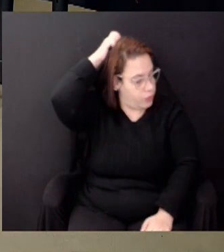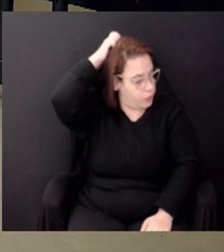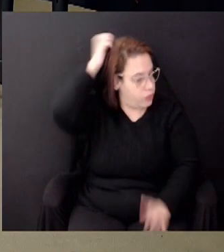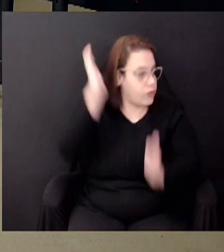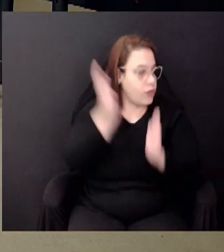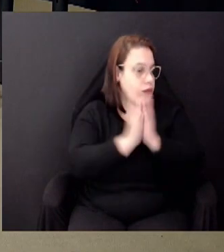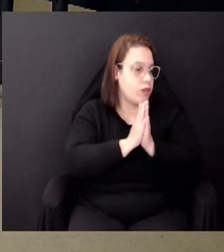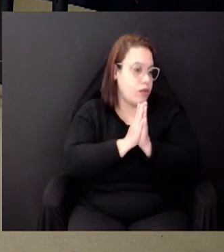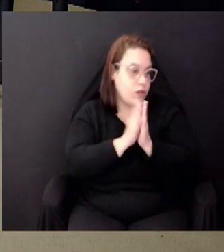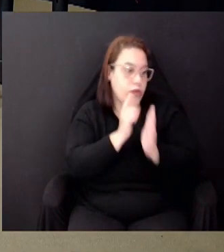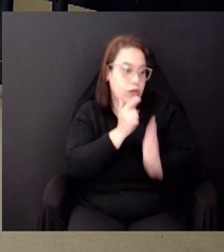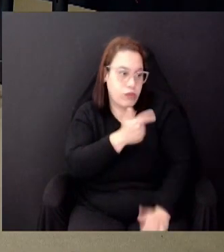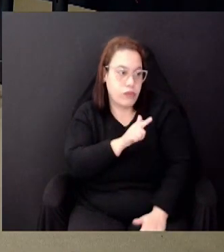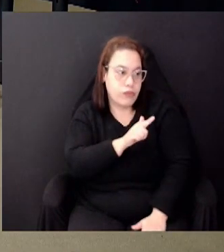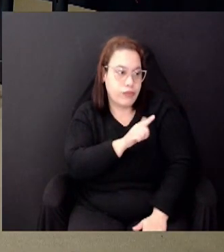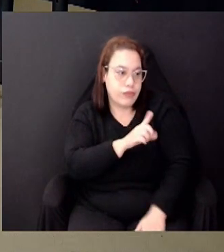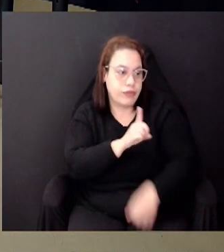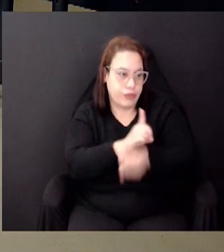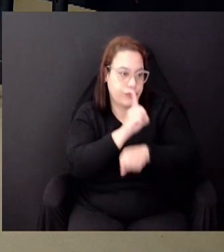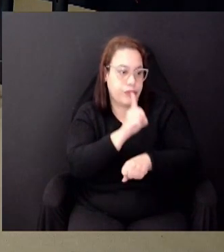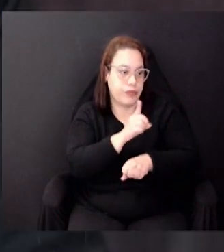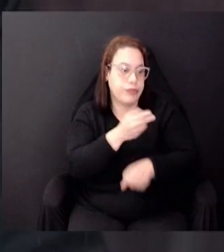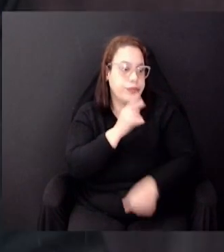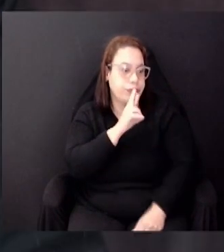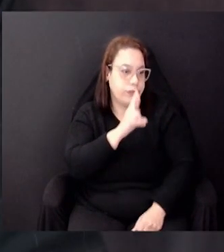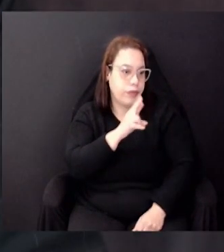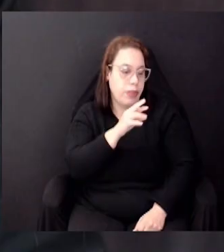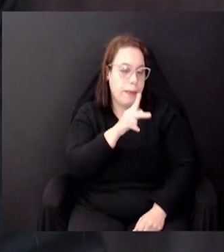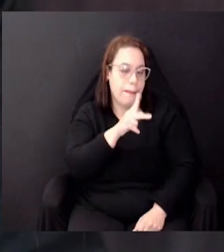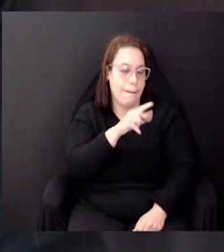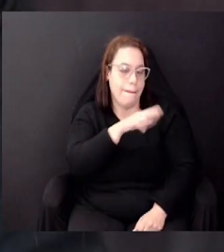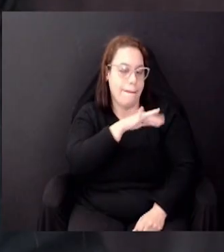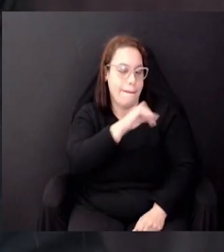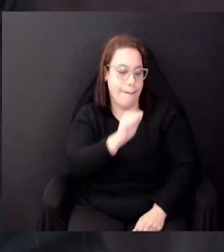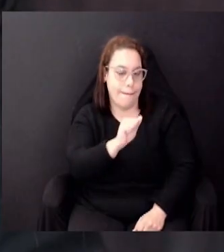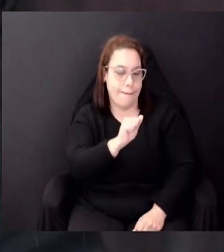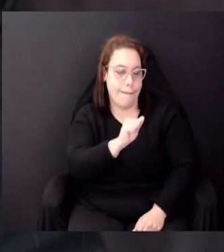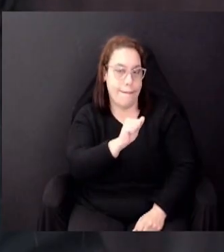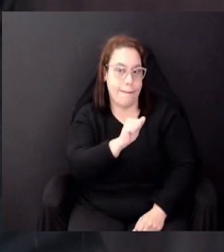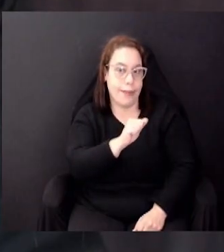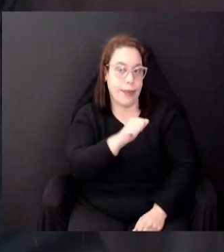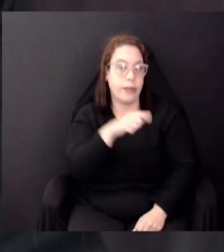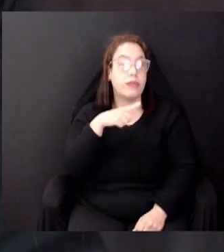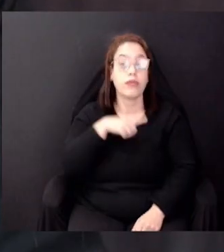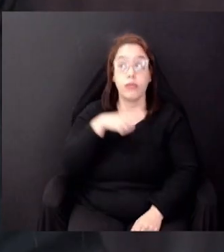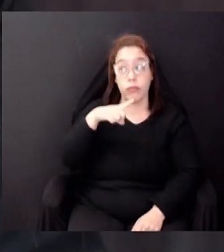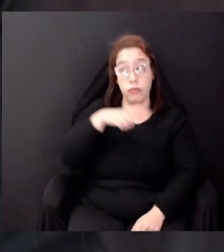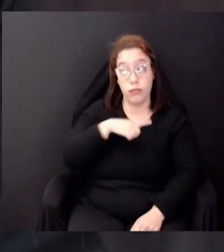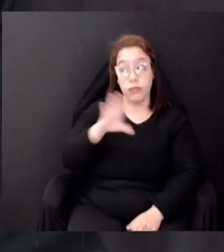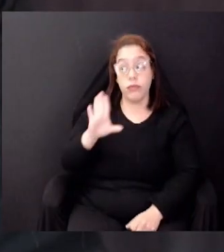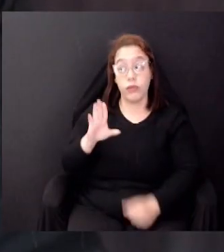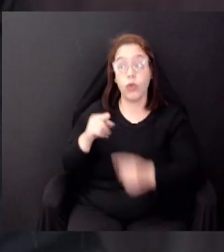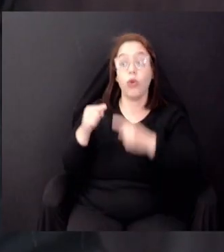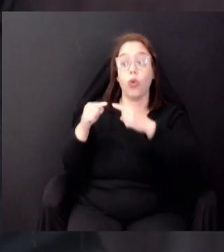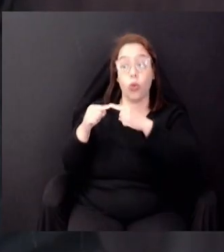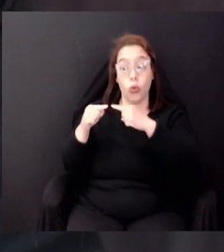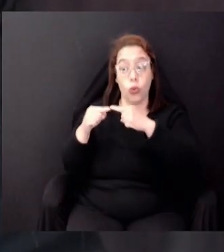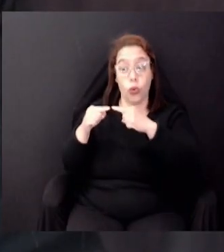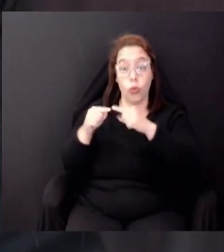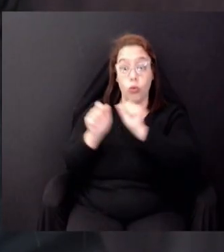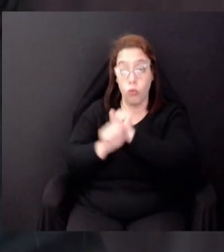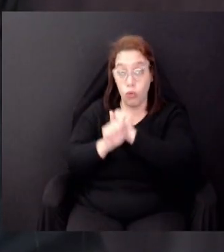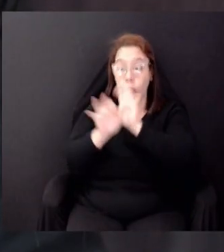a informação e respondesse a Patrícia Alves. Tem que haver um combinado claro sobre isso,